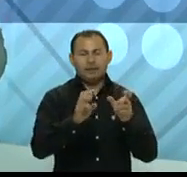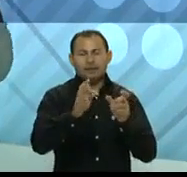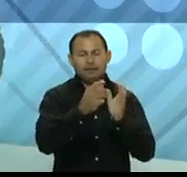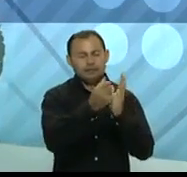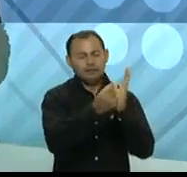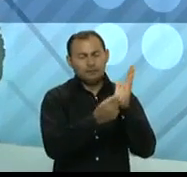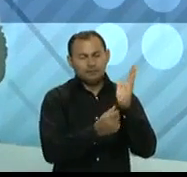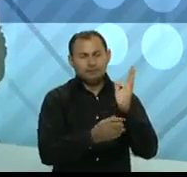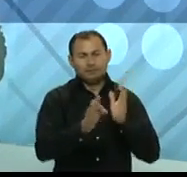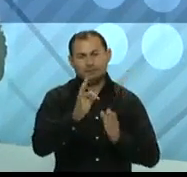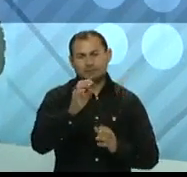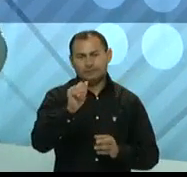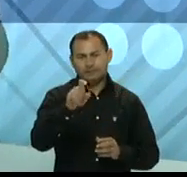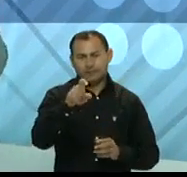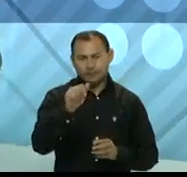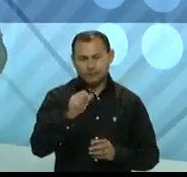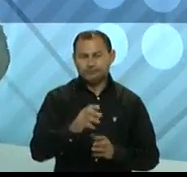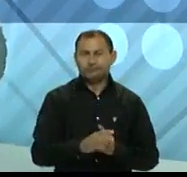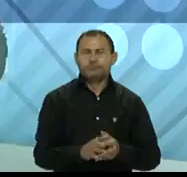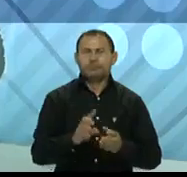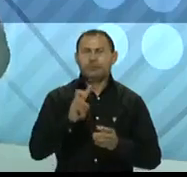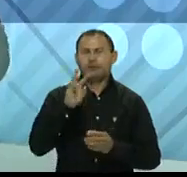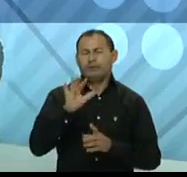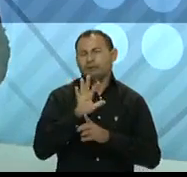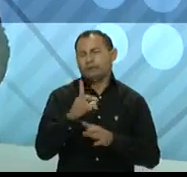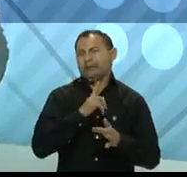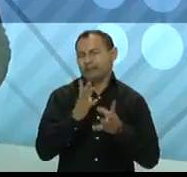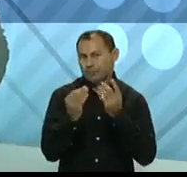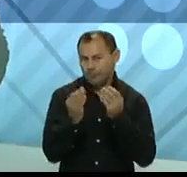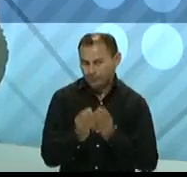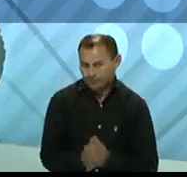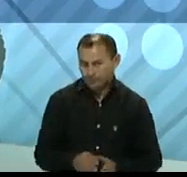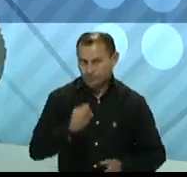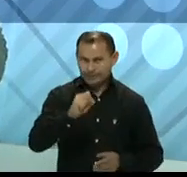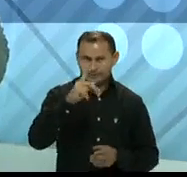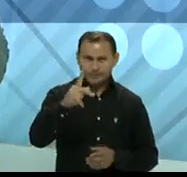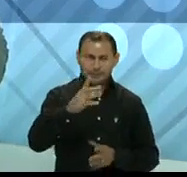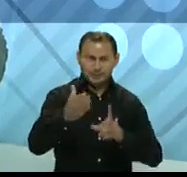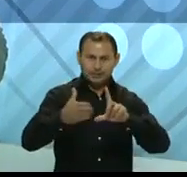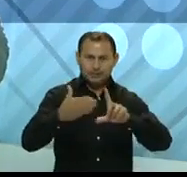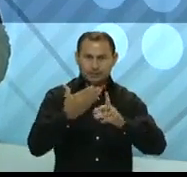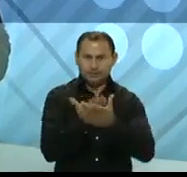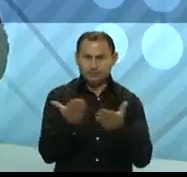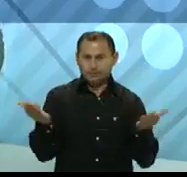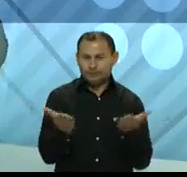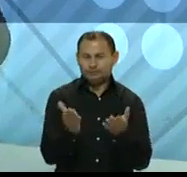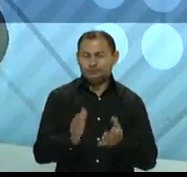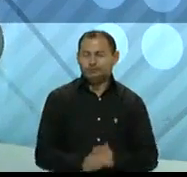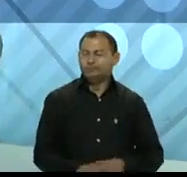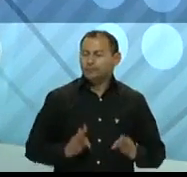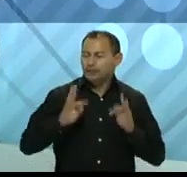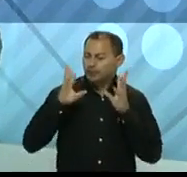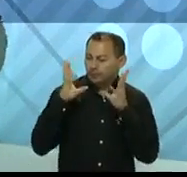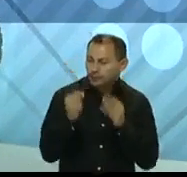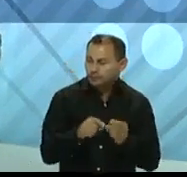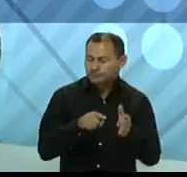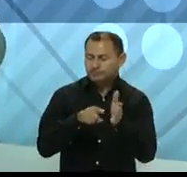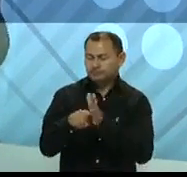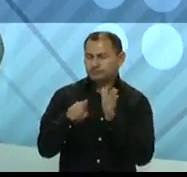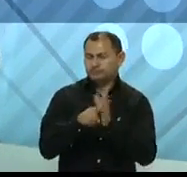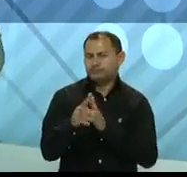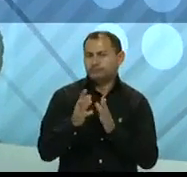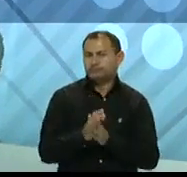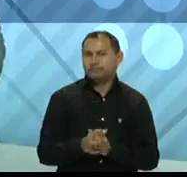taxa, ela é muito grande. E é o que vai aparecer bastante nas situações, problemas da aula de hoje. Então, todos esses